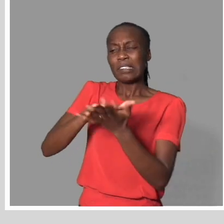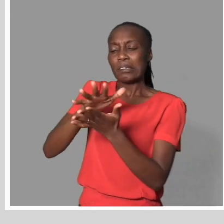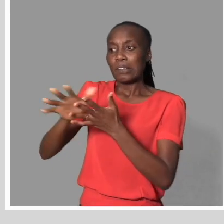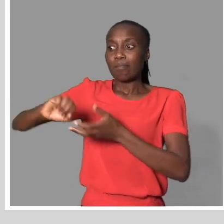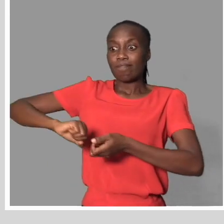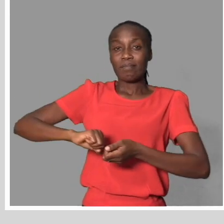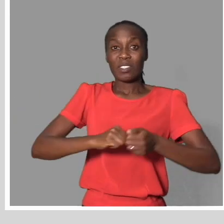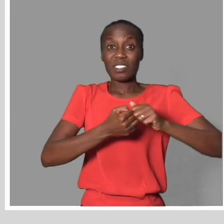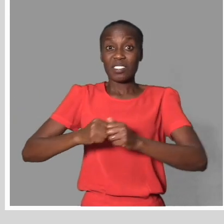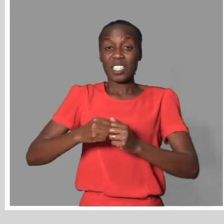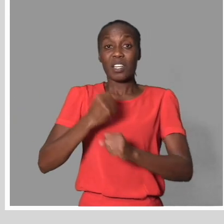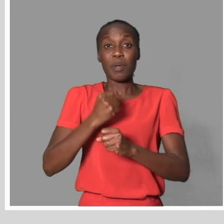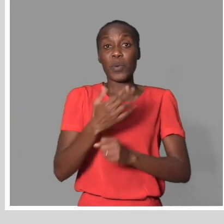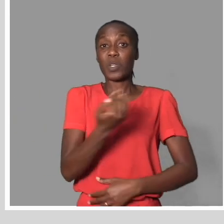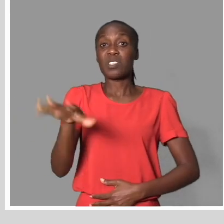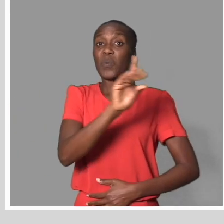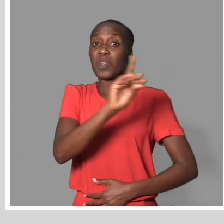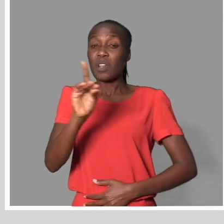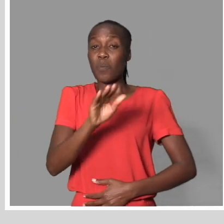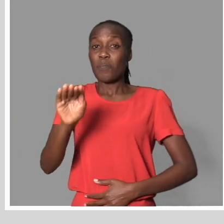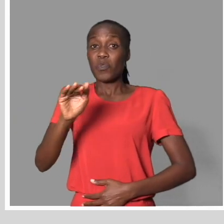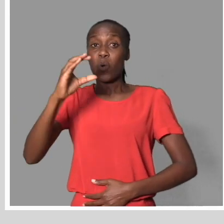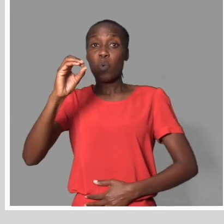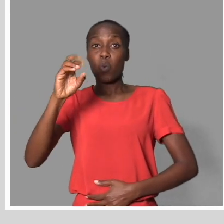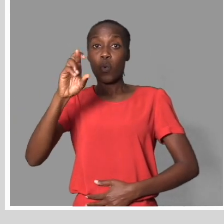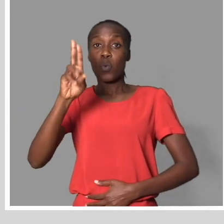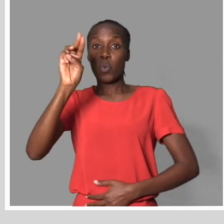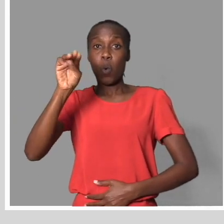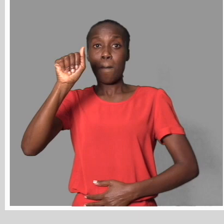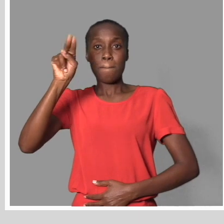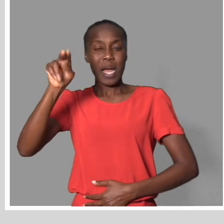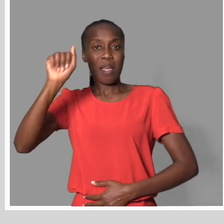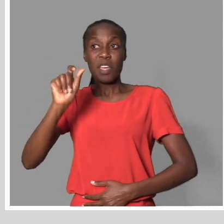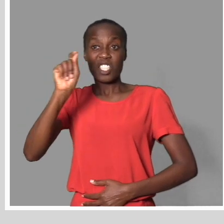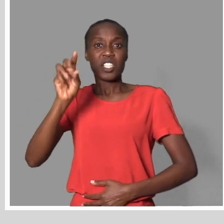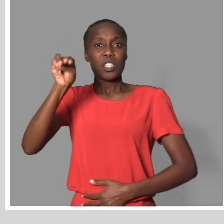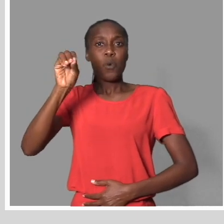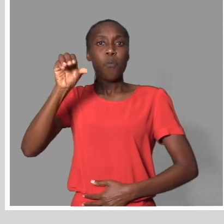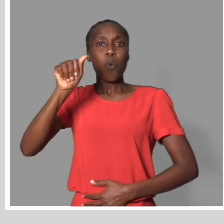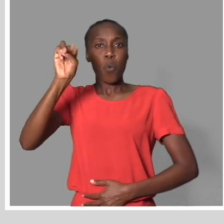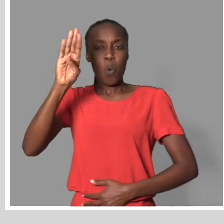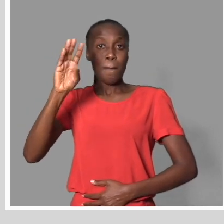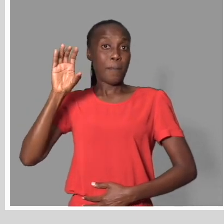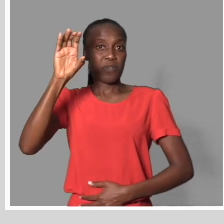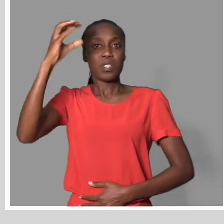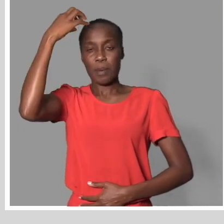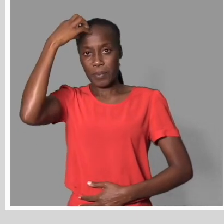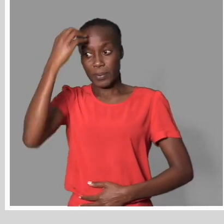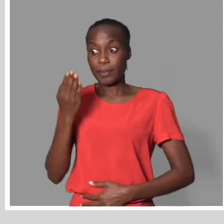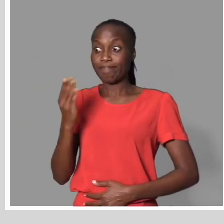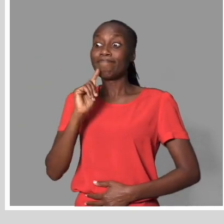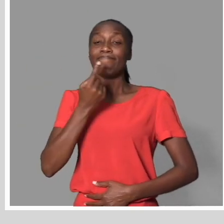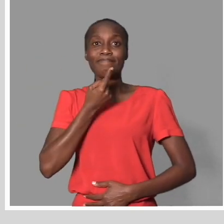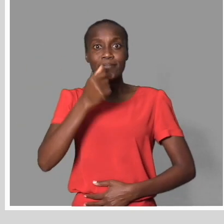conta os desafios de trabalhar com crianças com deficiência no povoado de Cormana, no distrito de Moamba, província de